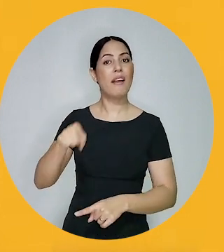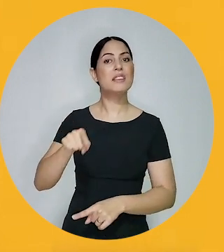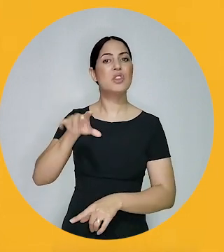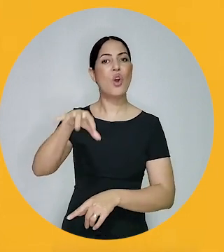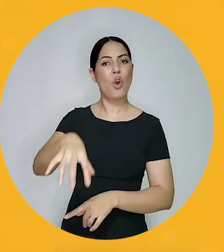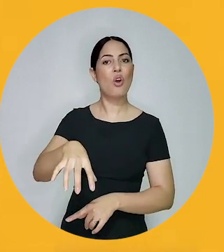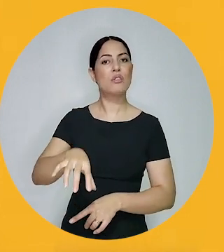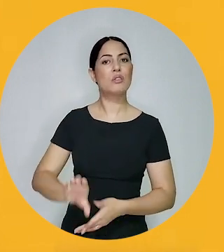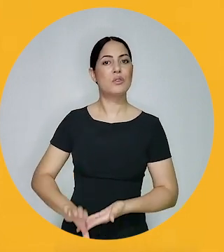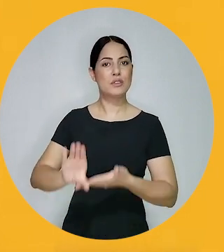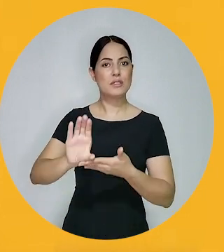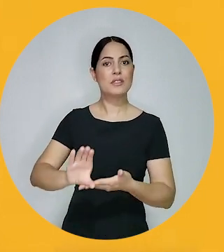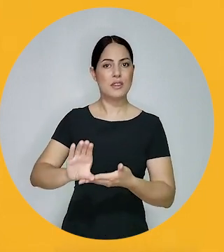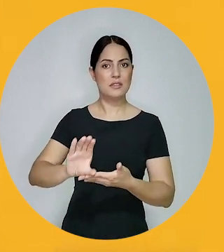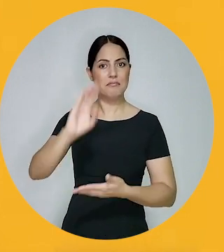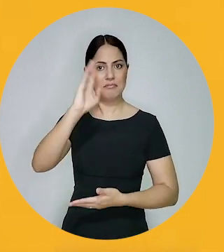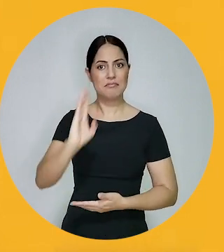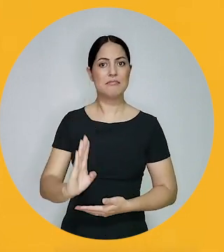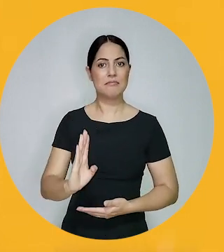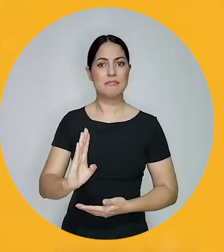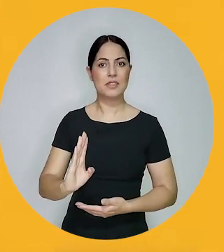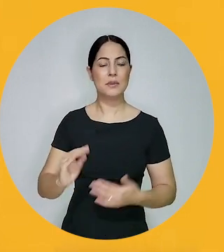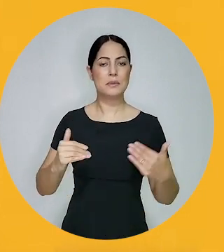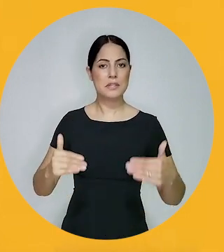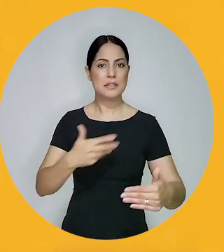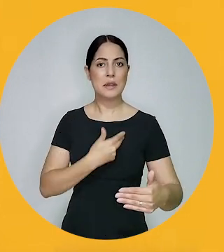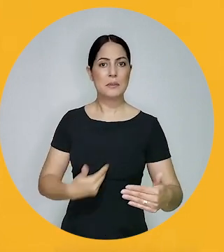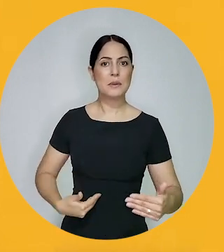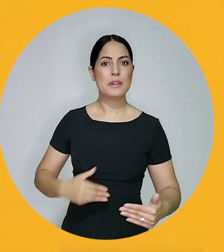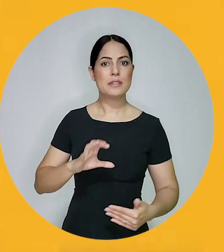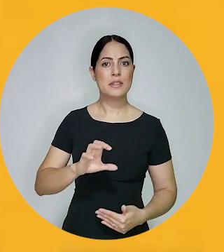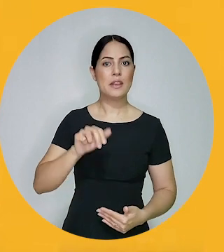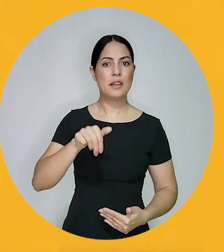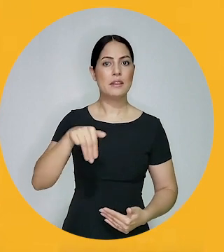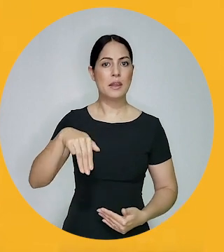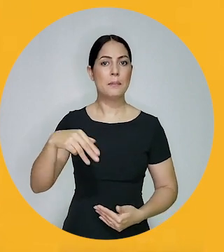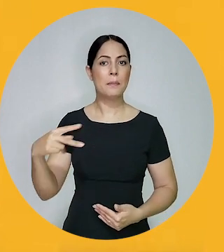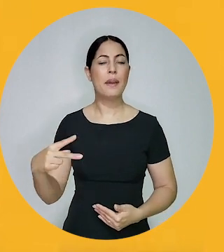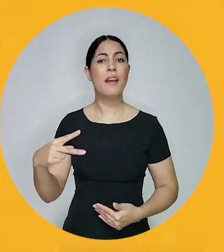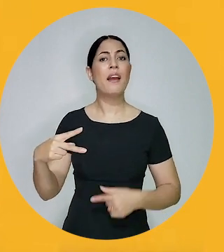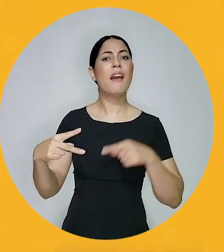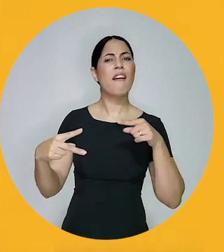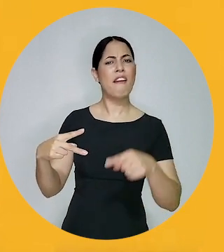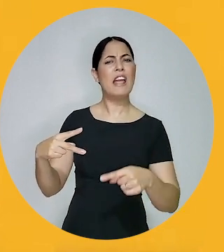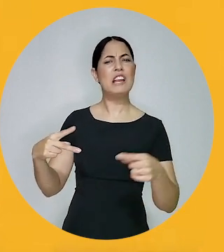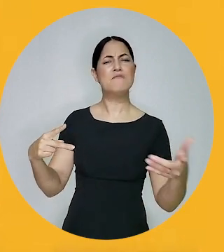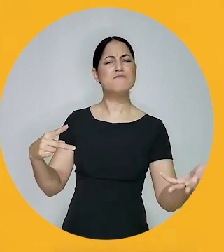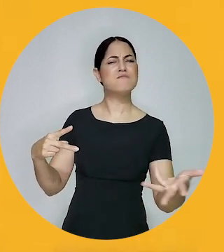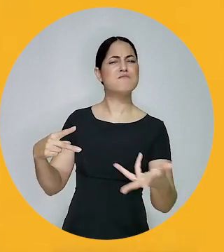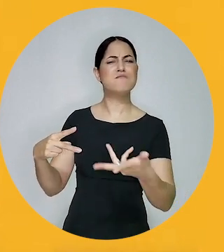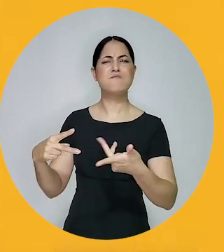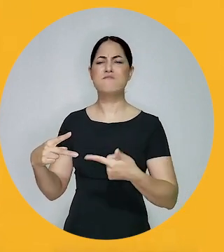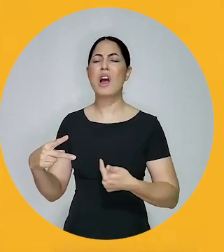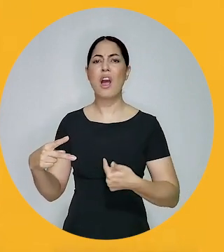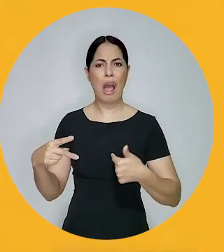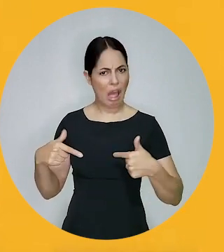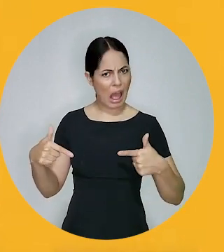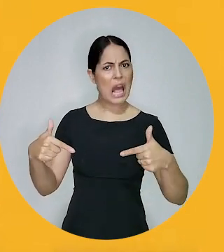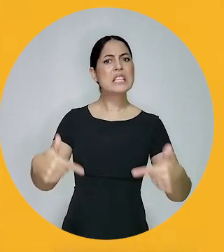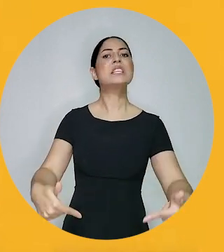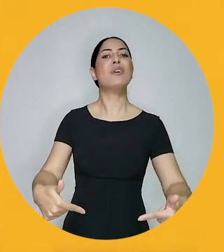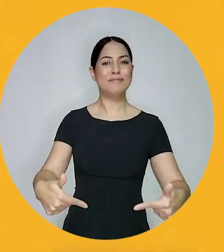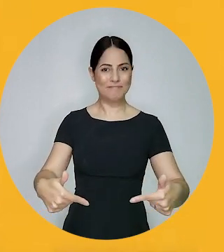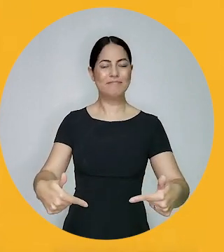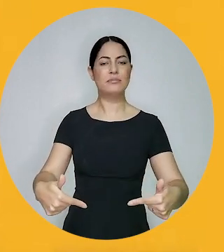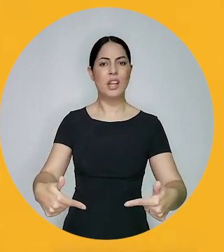na medida em que é um órgão legítimo, democrático, plural, que tem por missão atuar em todas